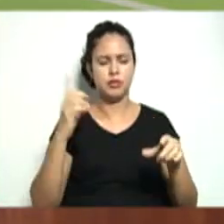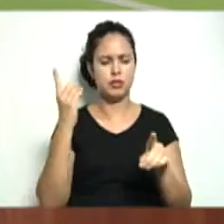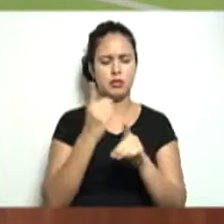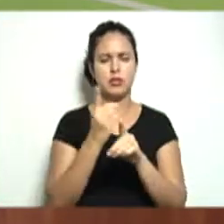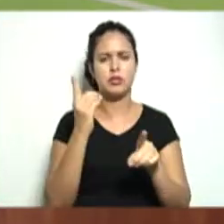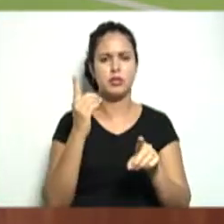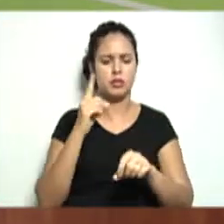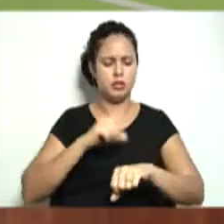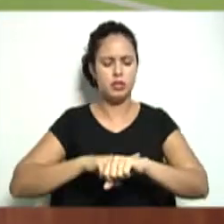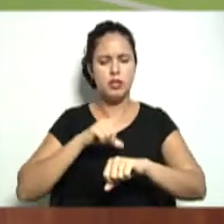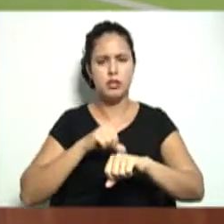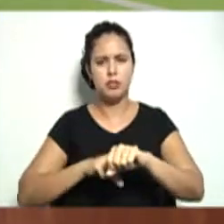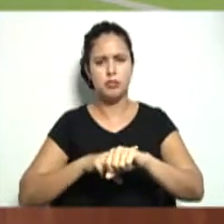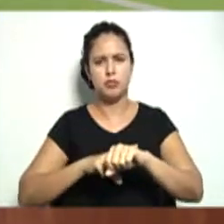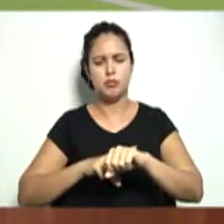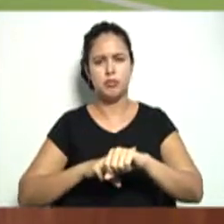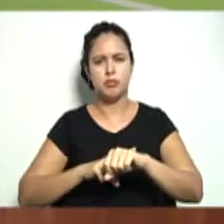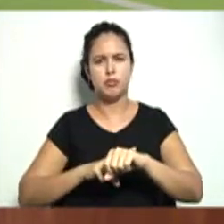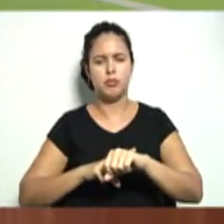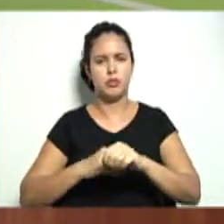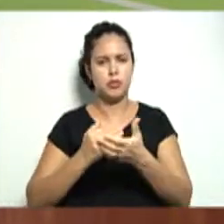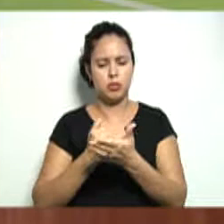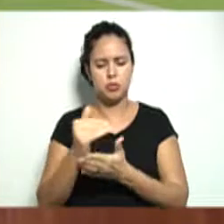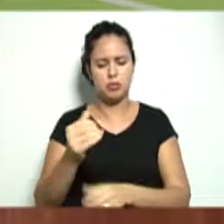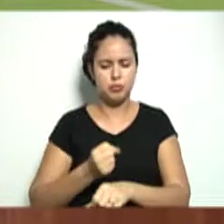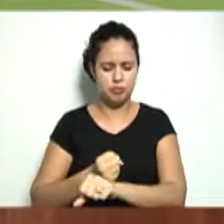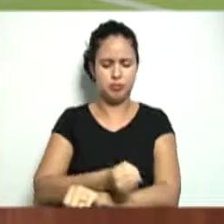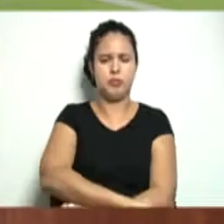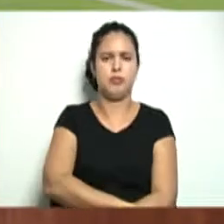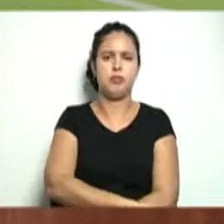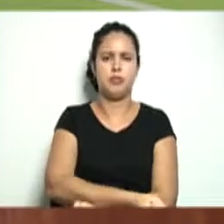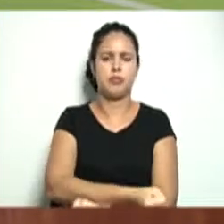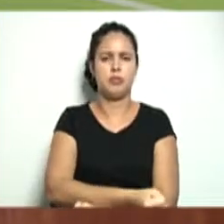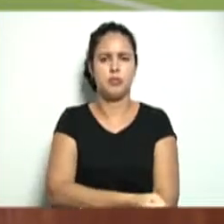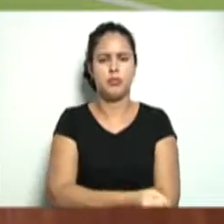em que houve a escravidão.